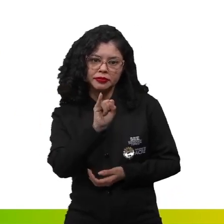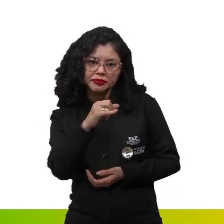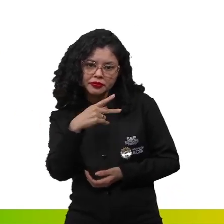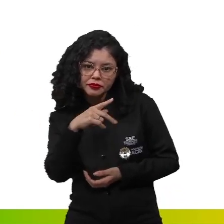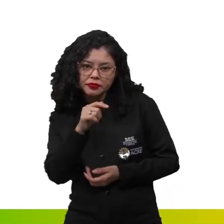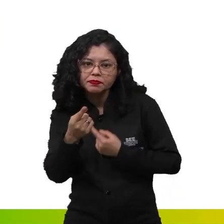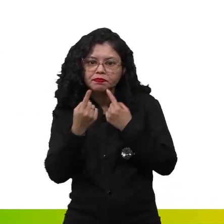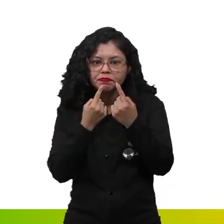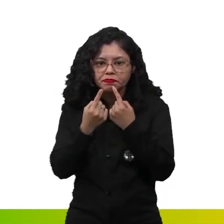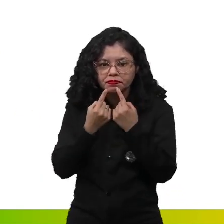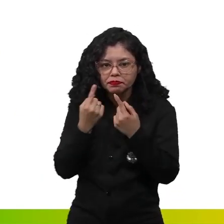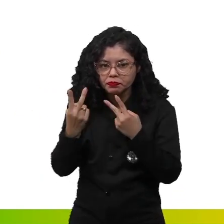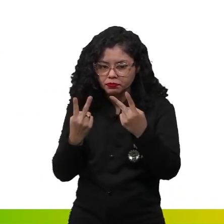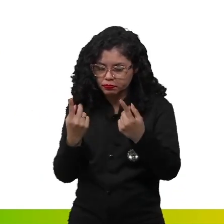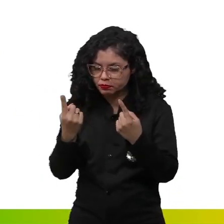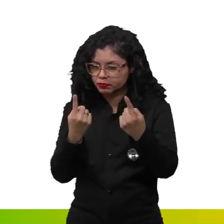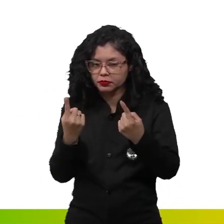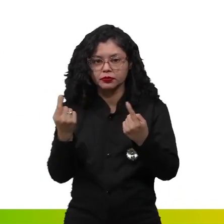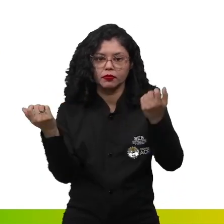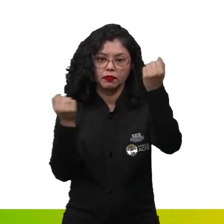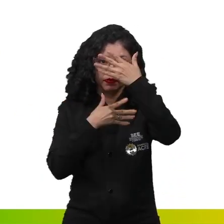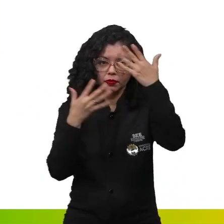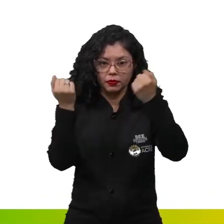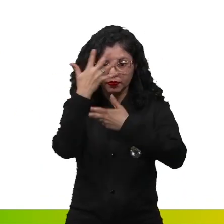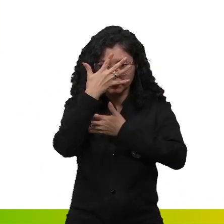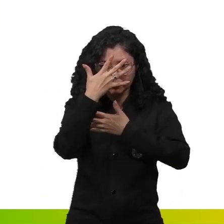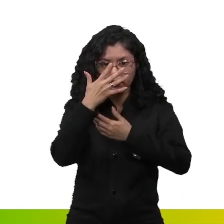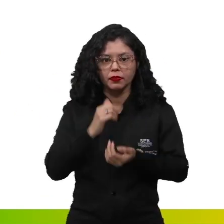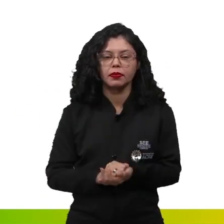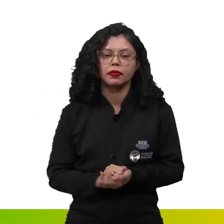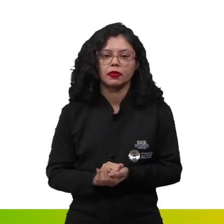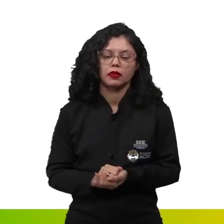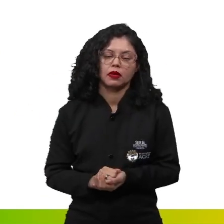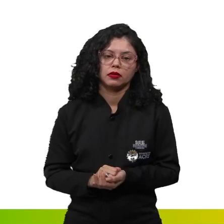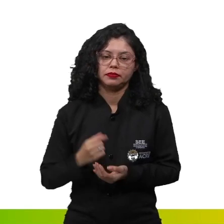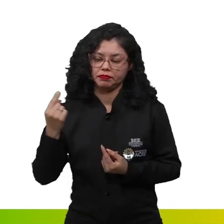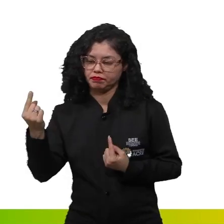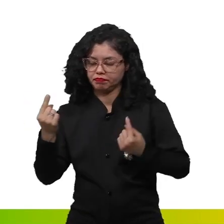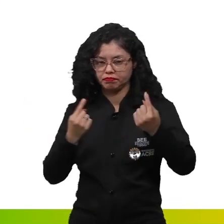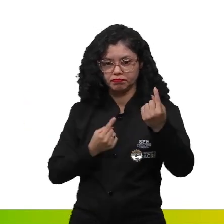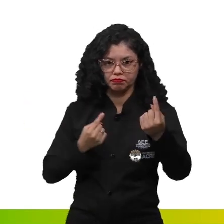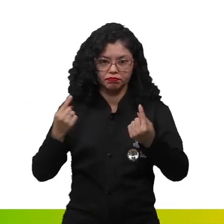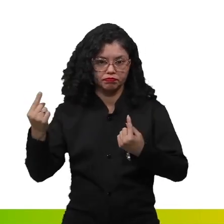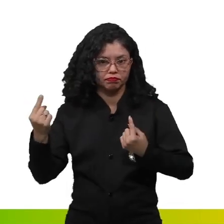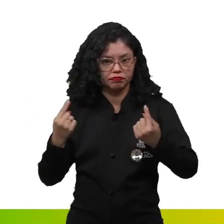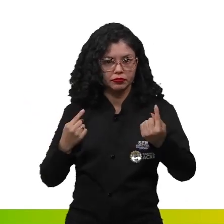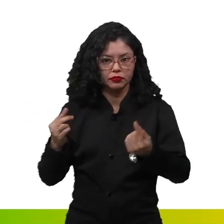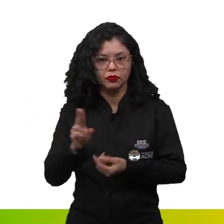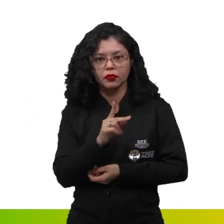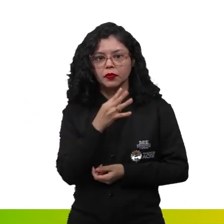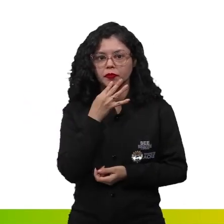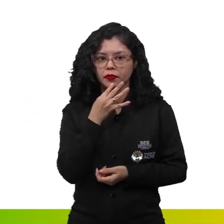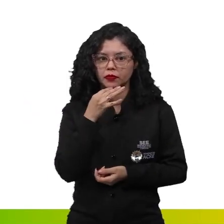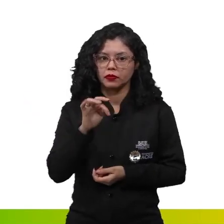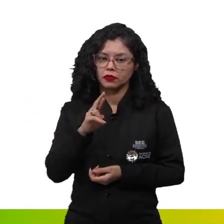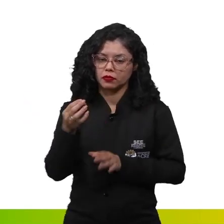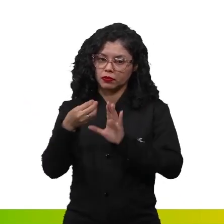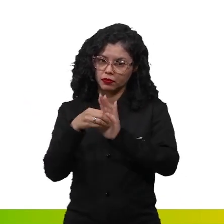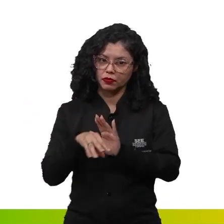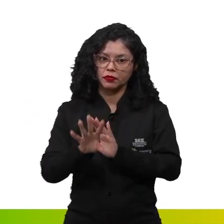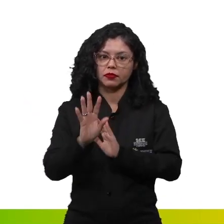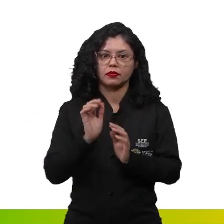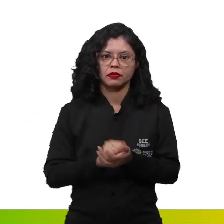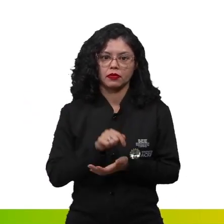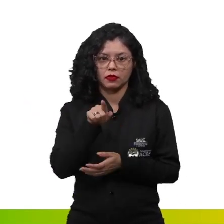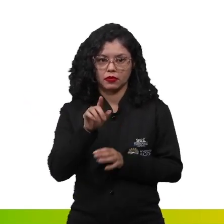de comunicação entre dois neurônios. Pessoal, essa luzinha que está passando de um lado para o outro são conhecidos como neurotransmissores.